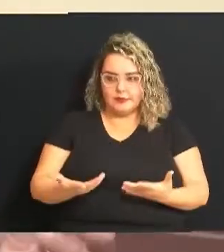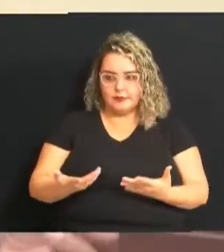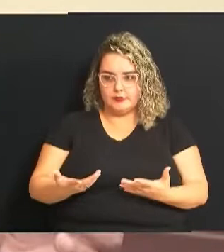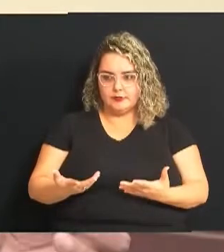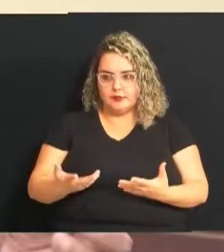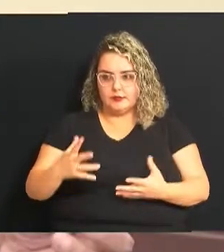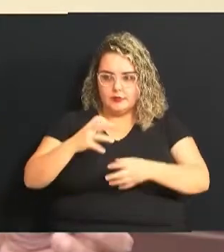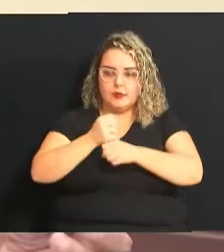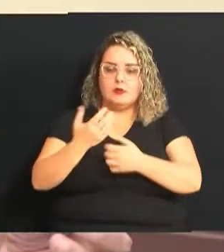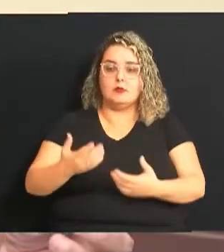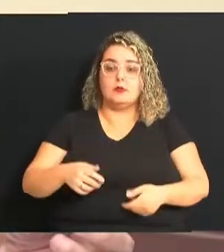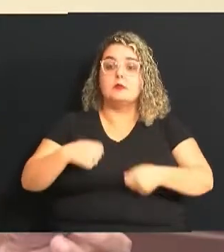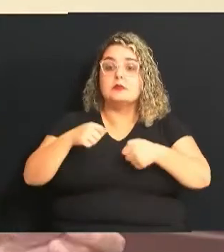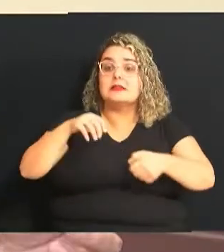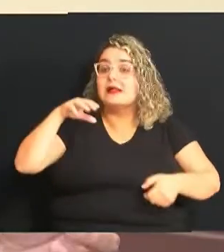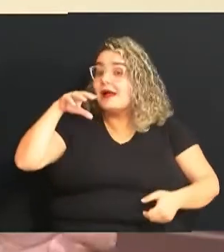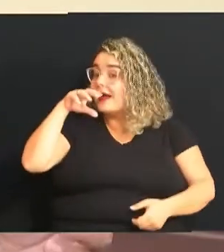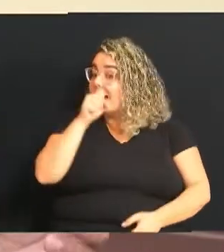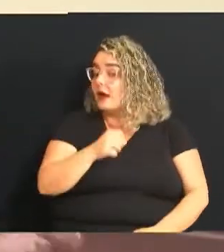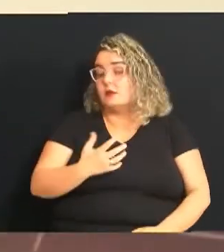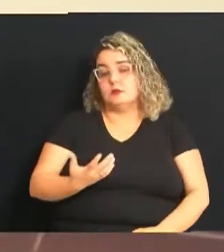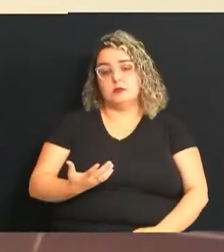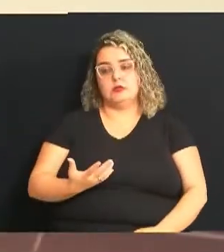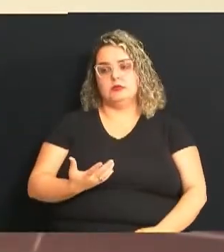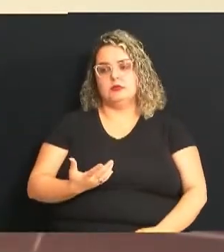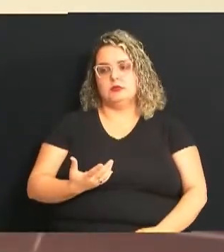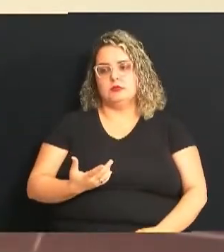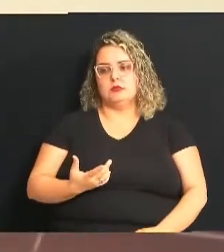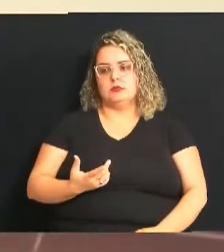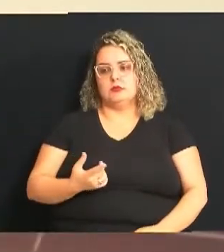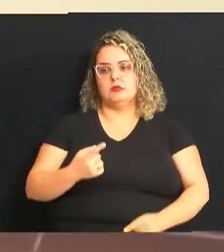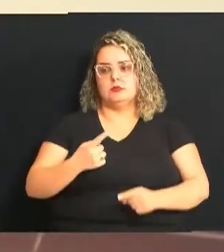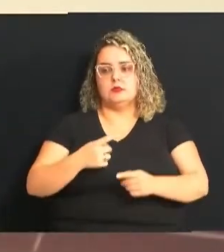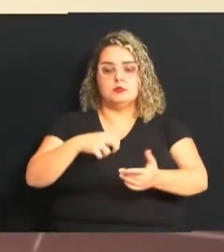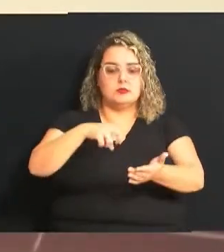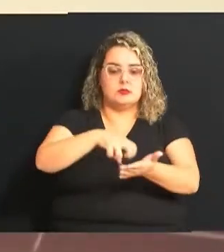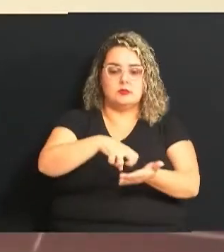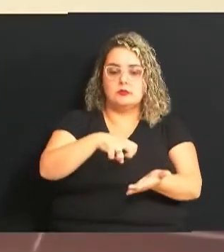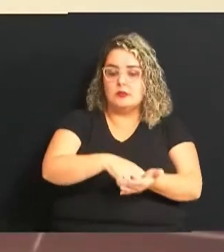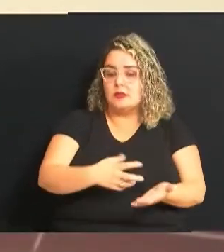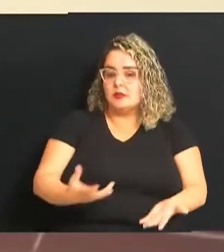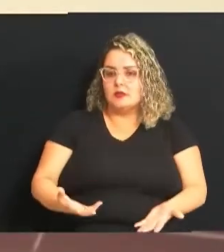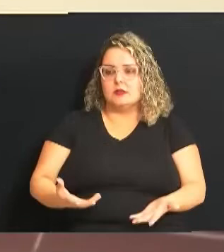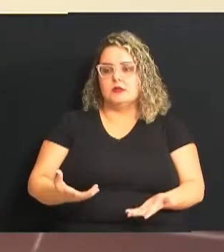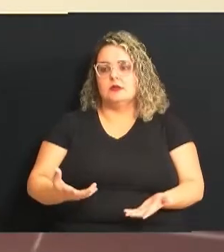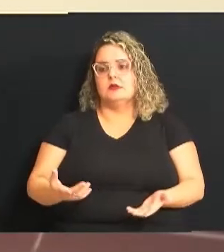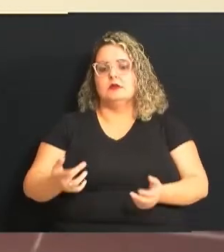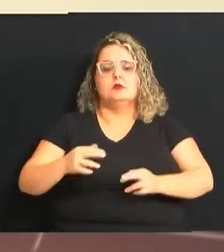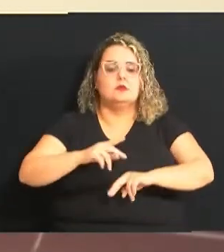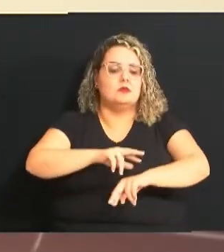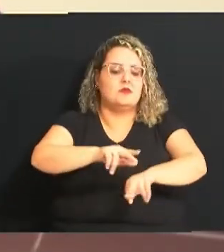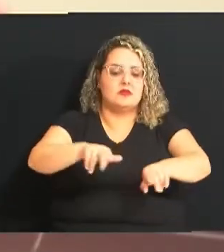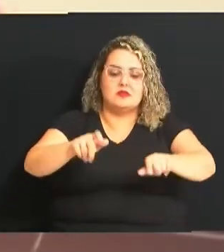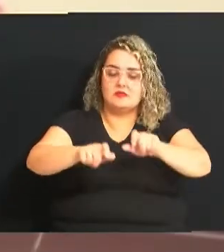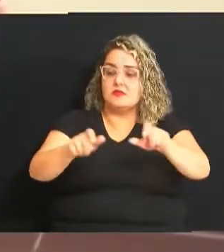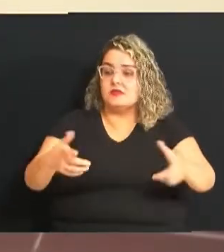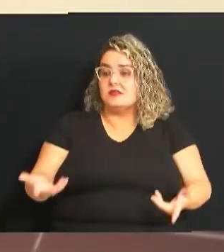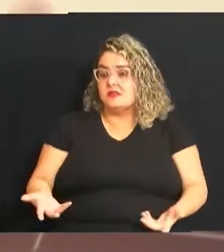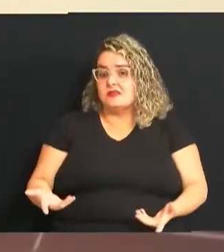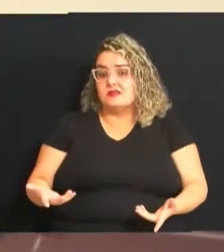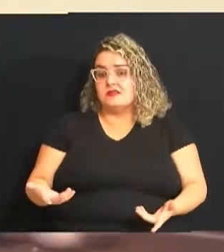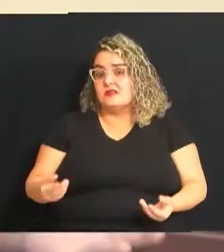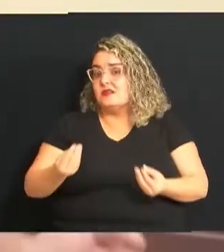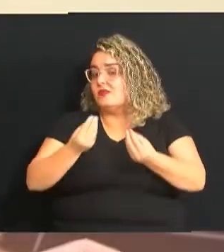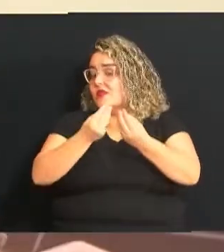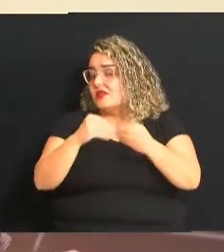mas porque tem que ser rápido, porque sobre pena de muitas pessoas serem prejudicadas